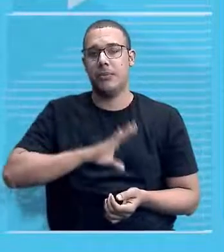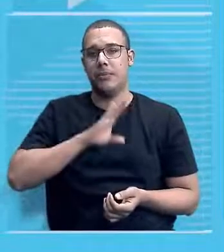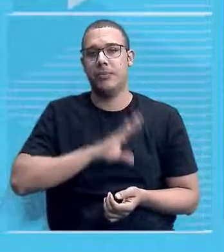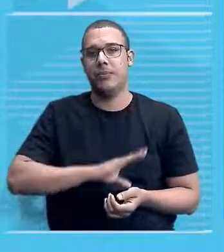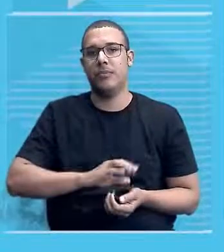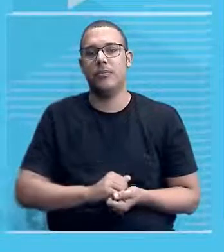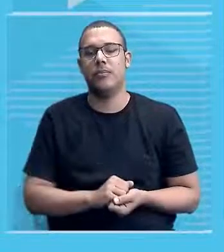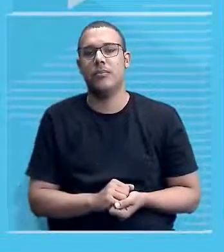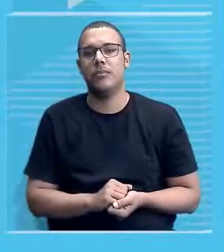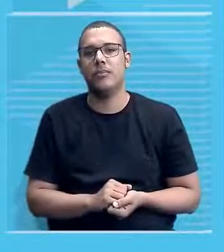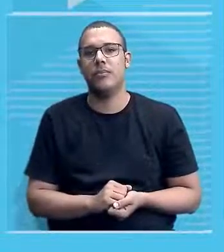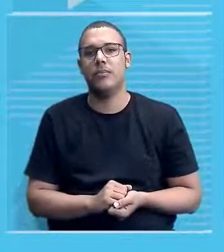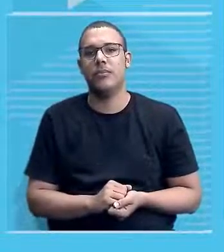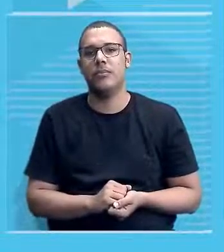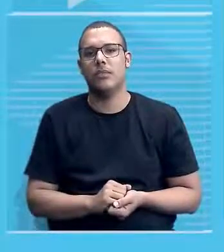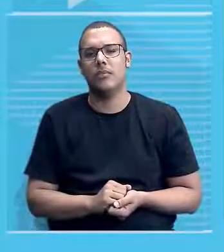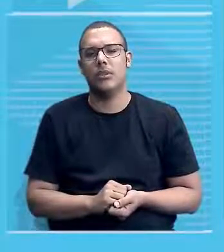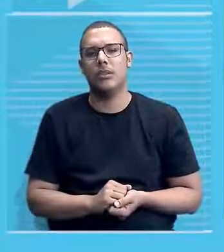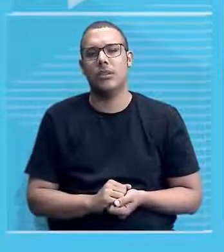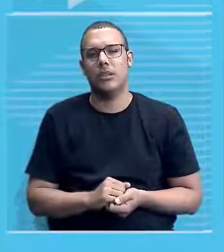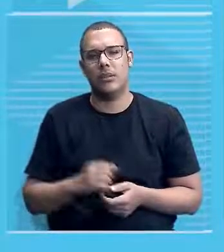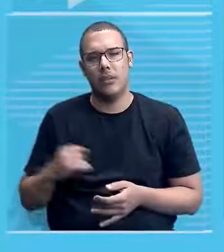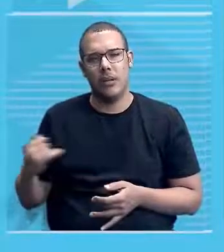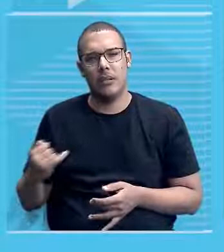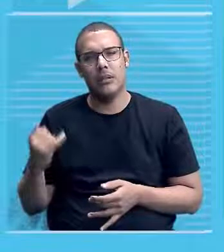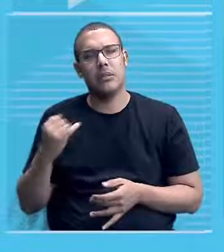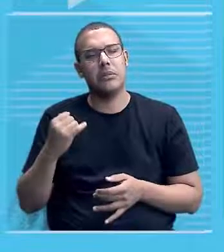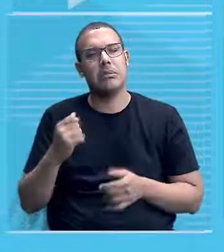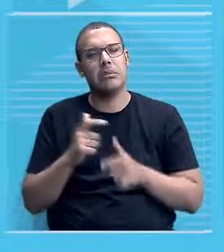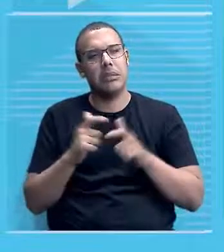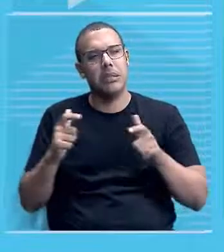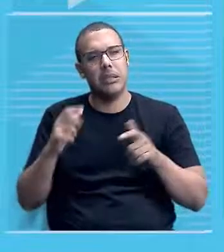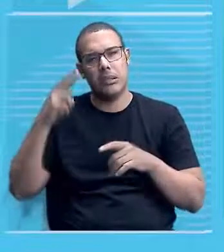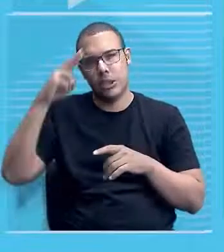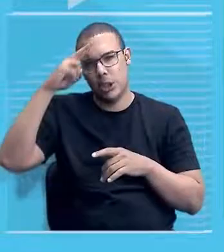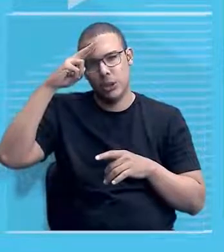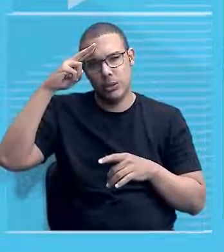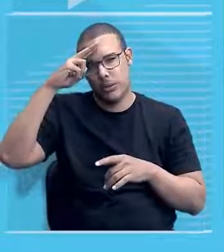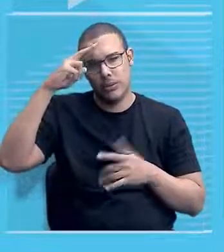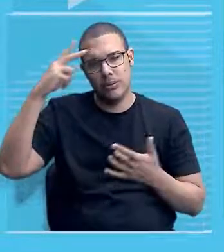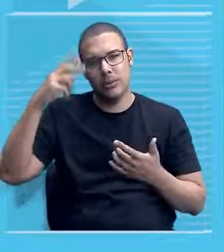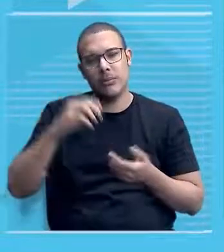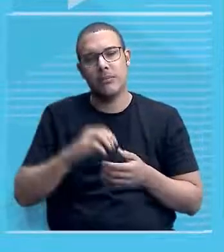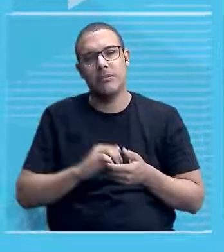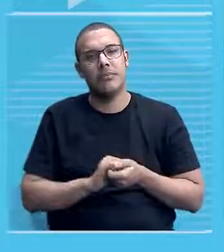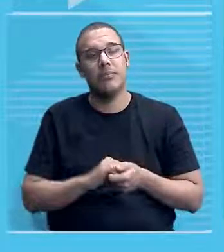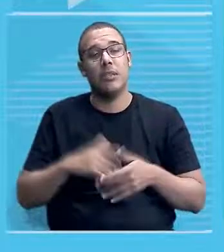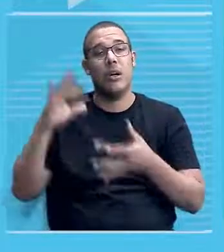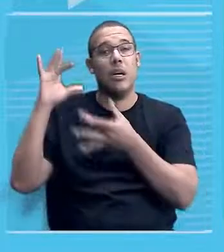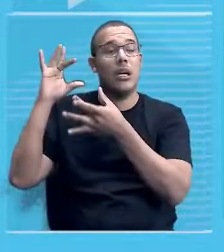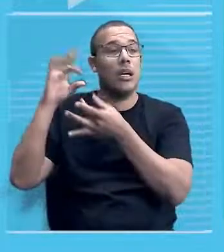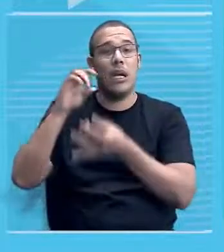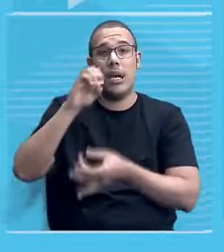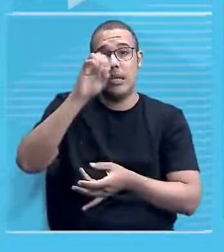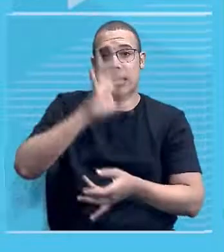isso deu uma significação muito interessante historicamente esse contexto aqui é o contexto